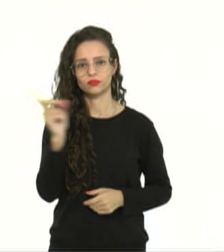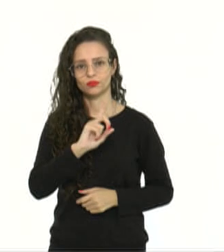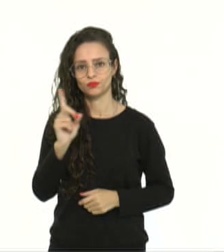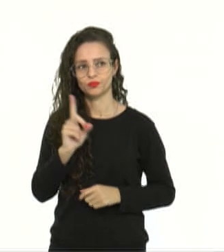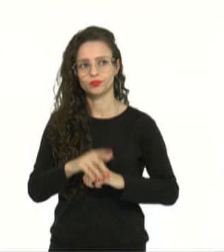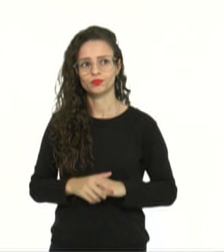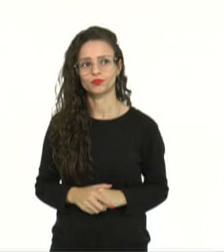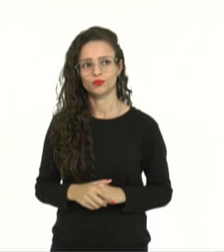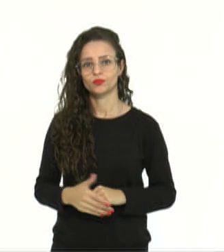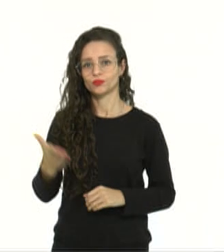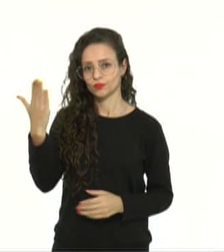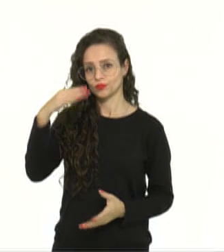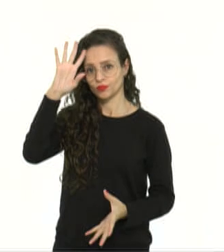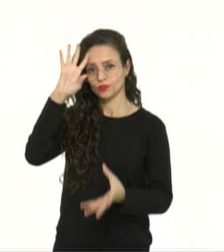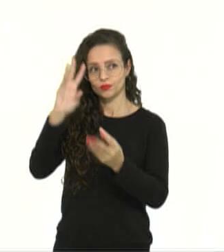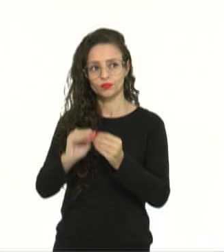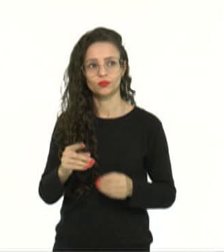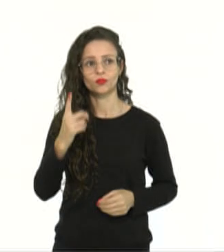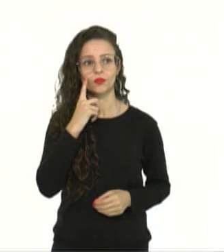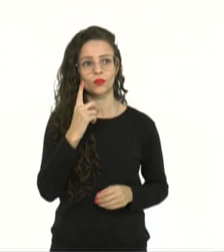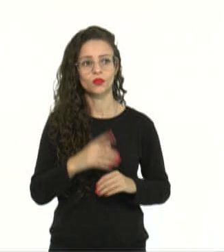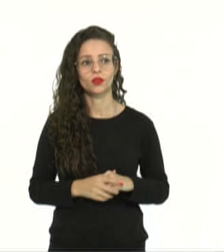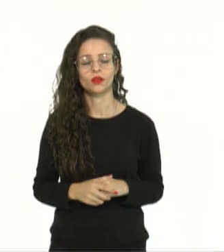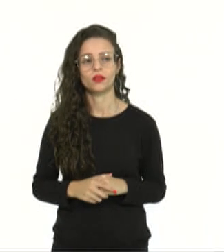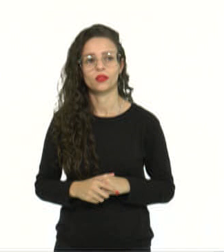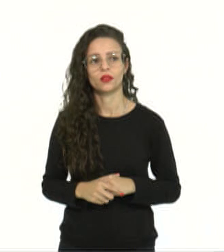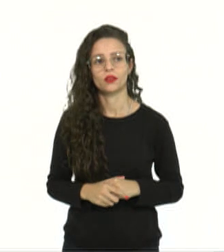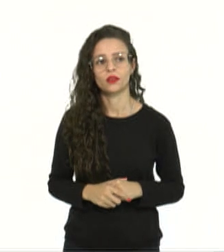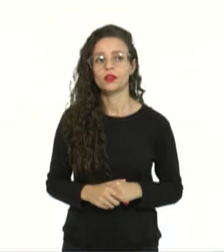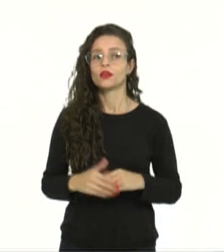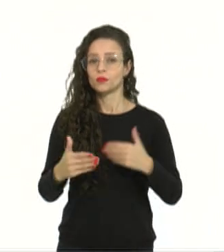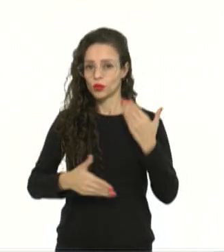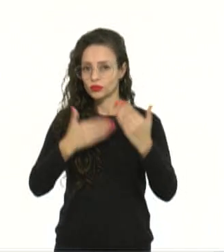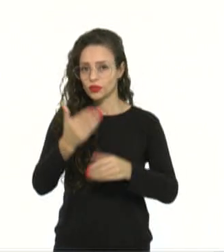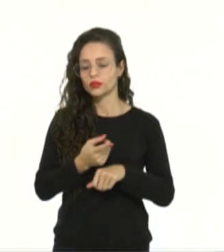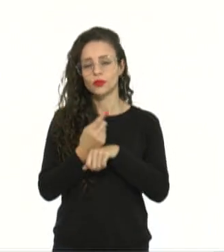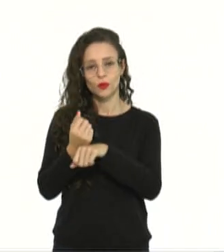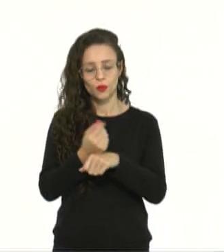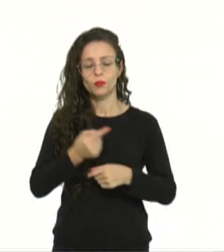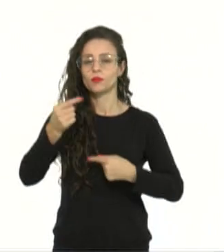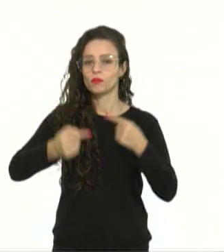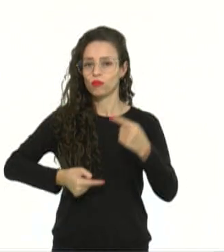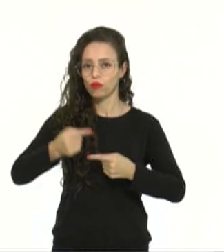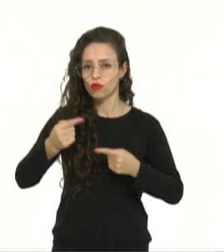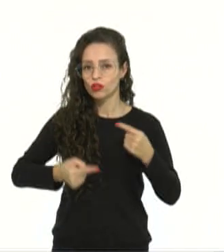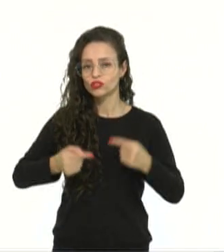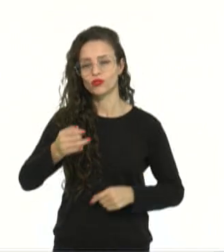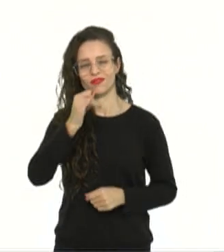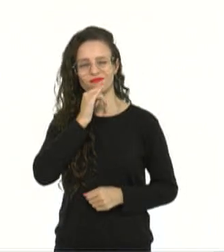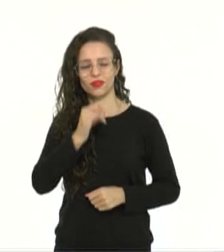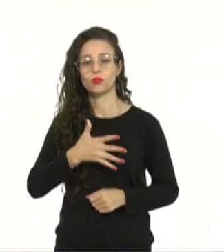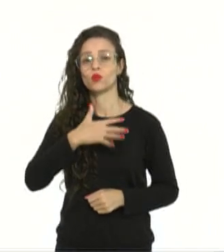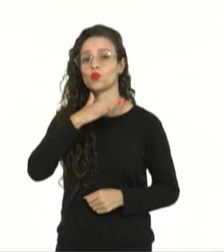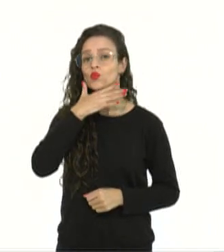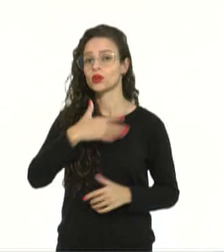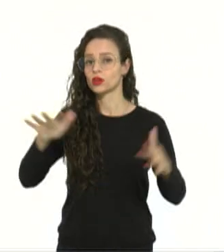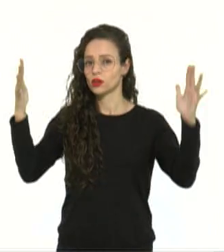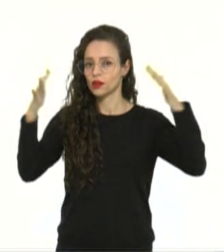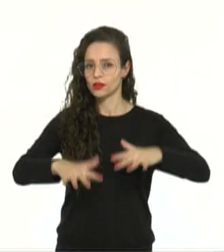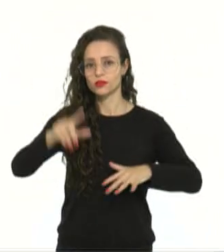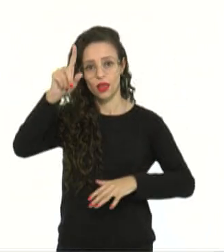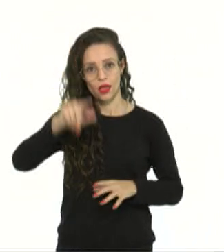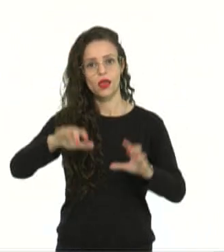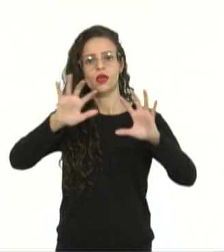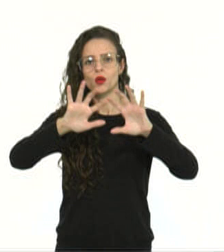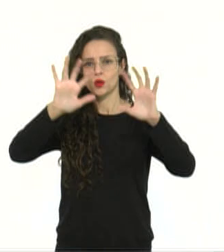Então, vamos entender isso? Olha lá. Ainda que os processos econômicos e políticos, como as crises, sejam